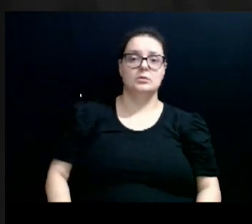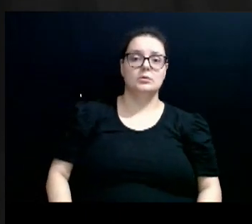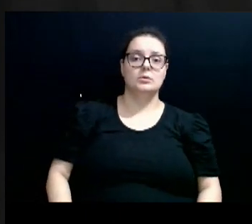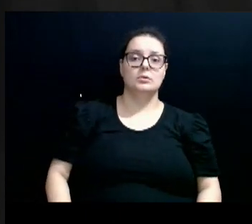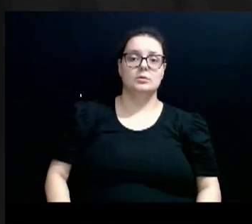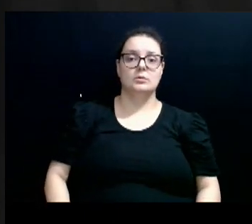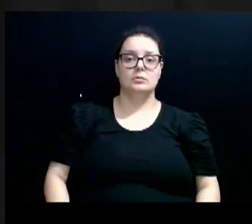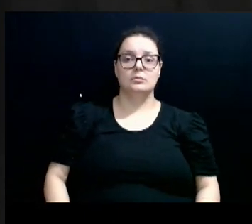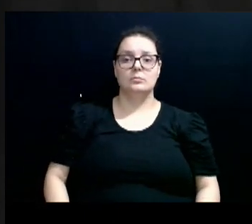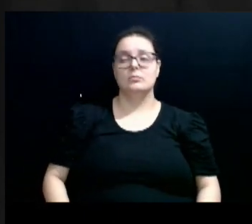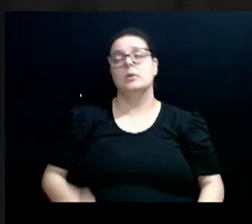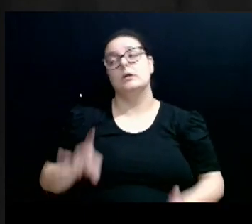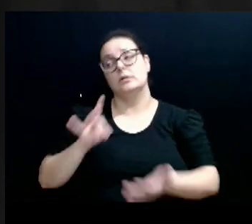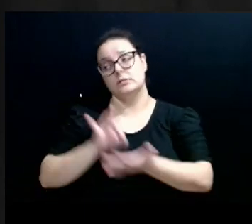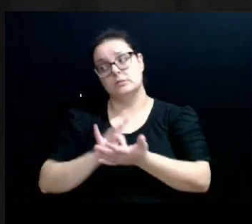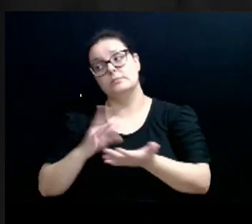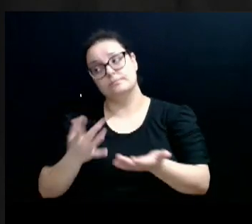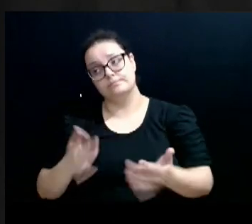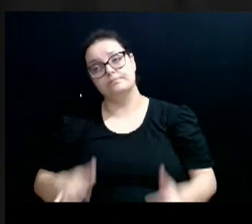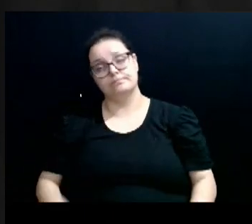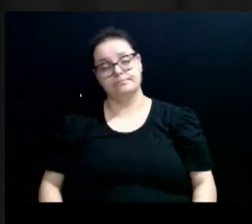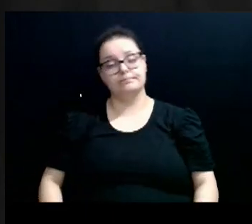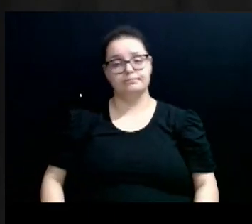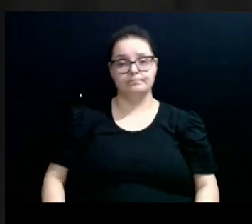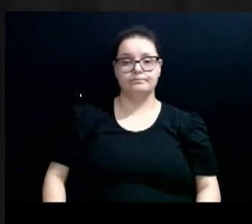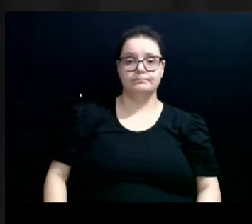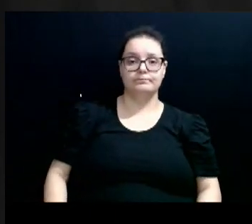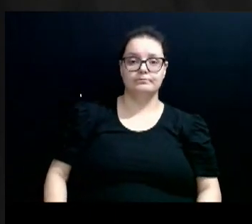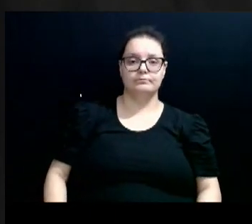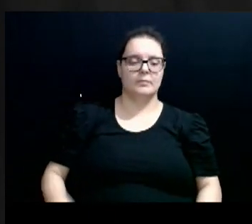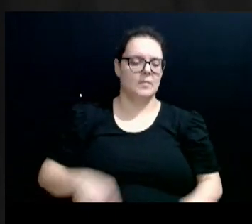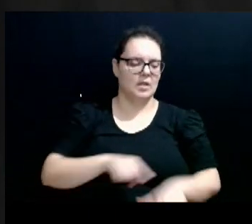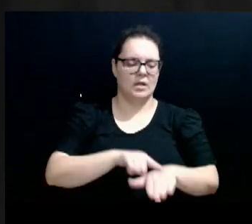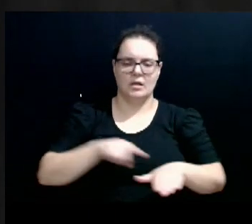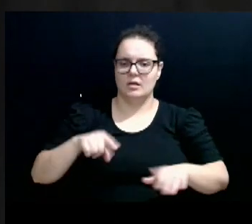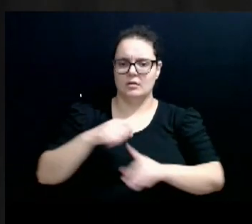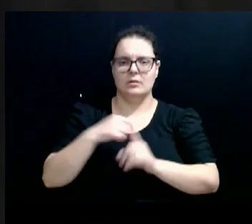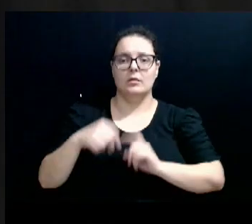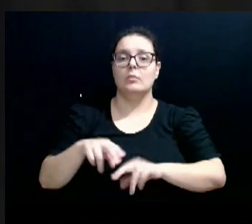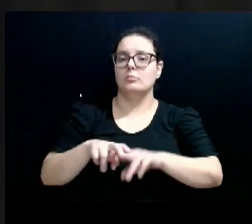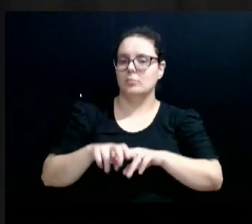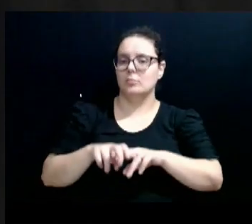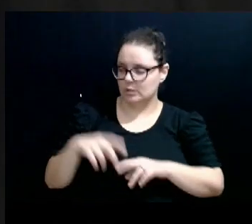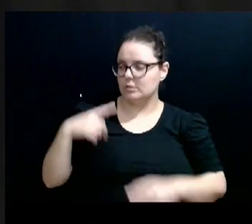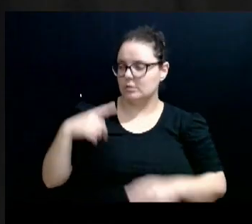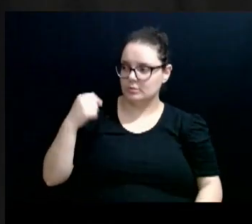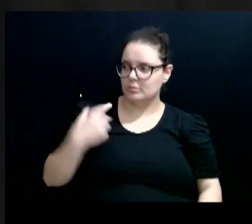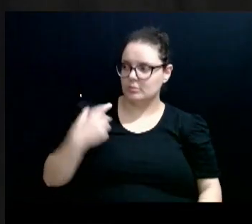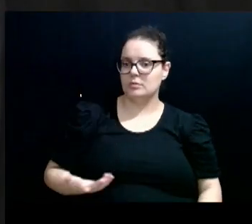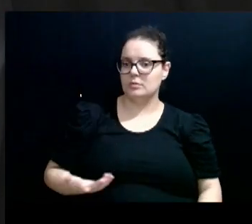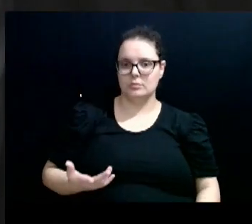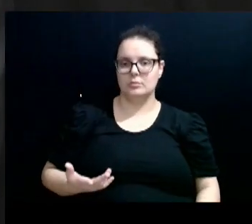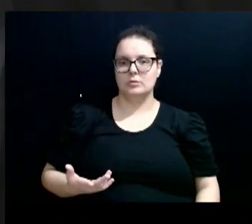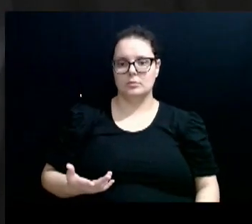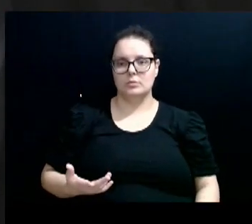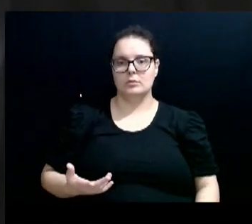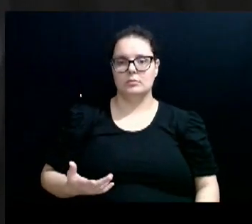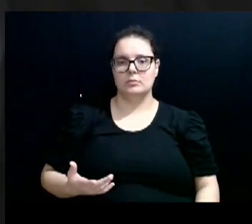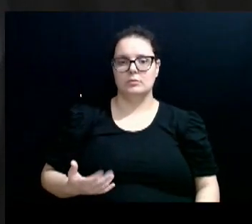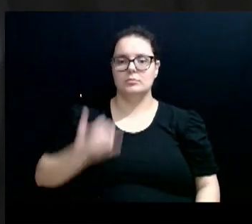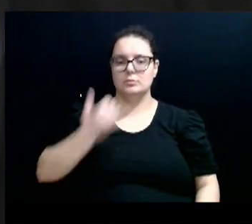realmente, ali a exclusão social, por isso mesmo que foi escolhido o local para a